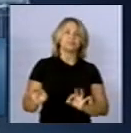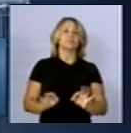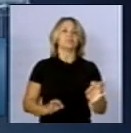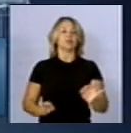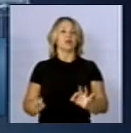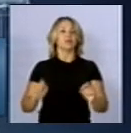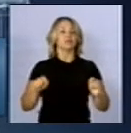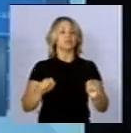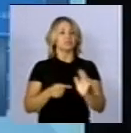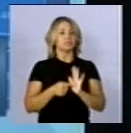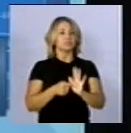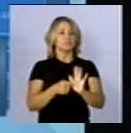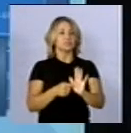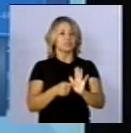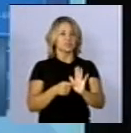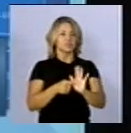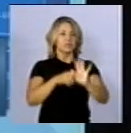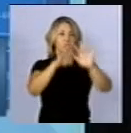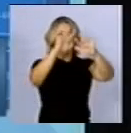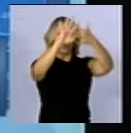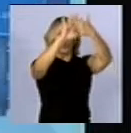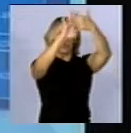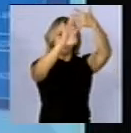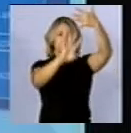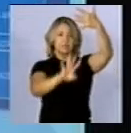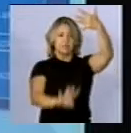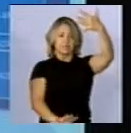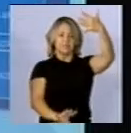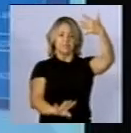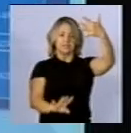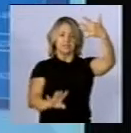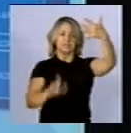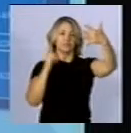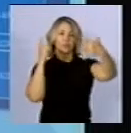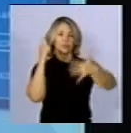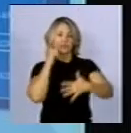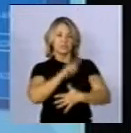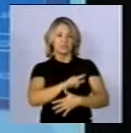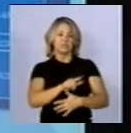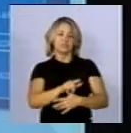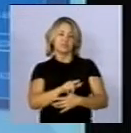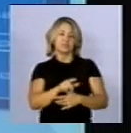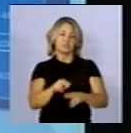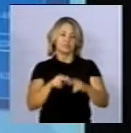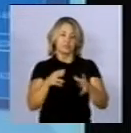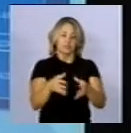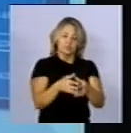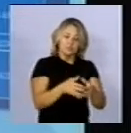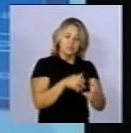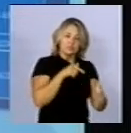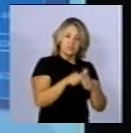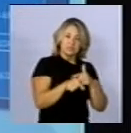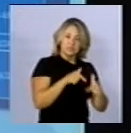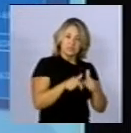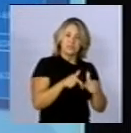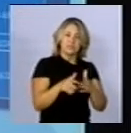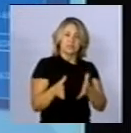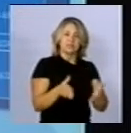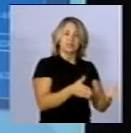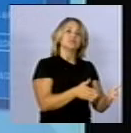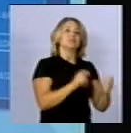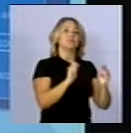nós temos aqui uma tabela foi obtida exatamente de um grupo de trabalho do cigr